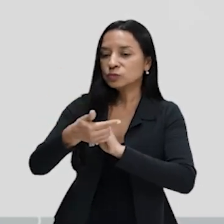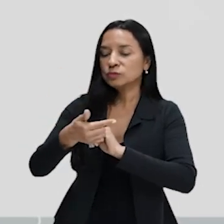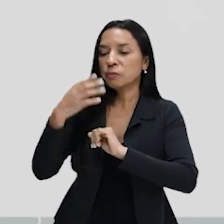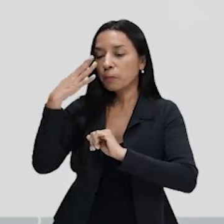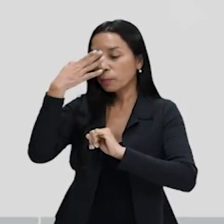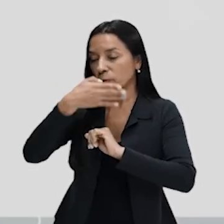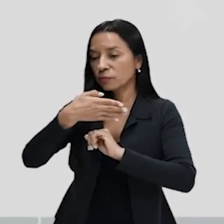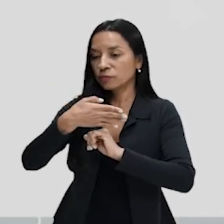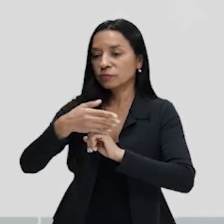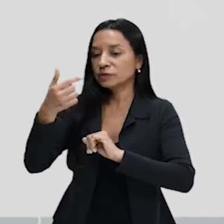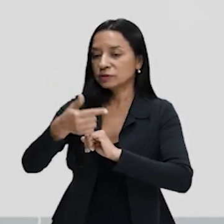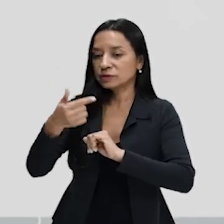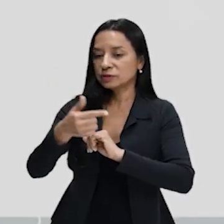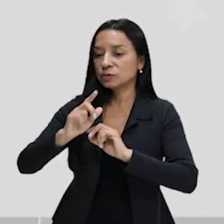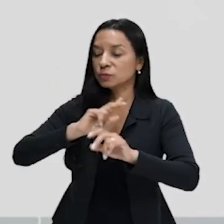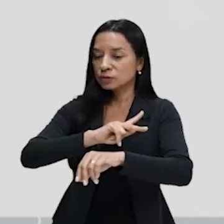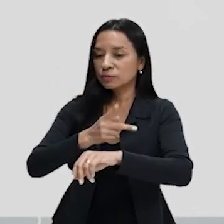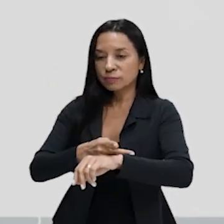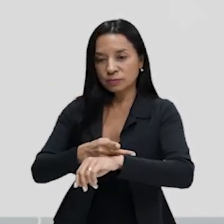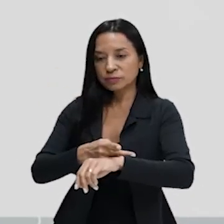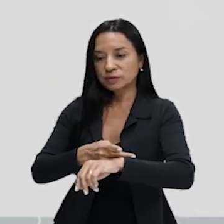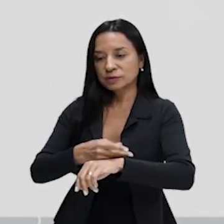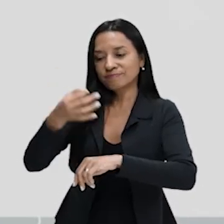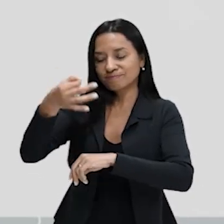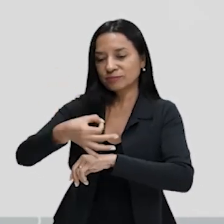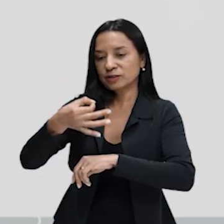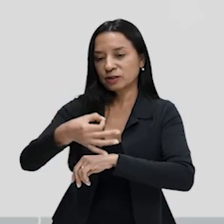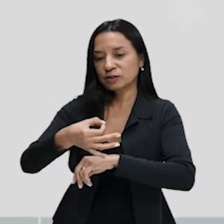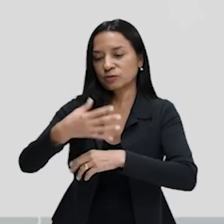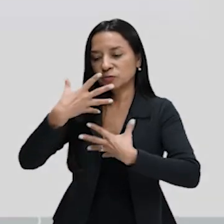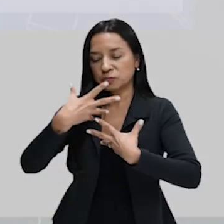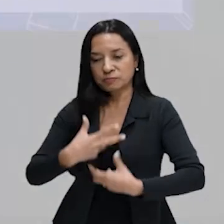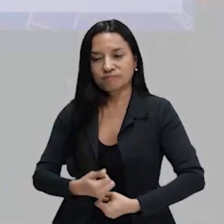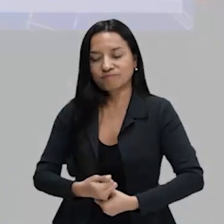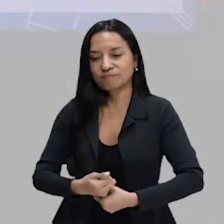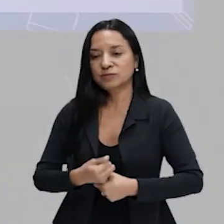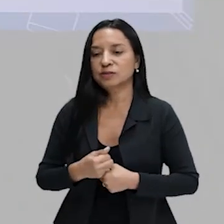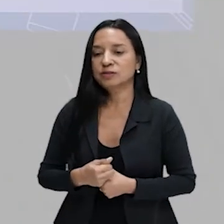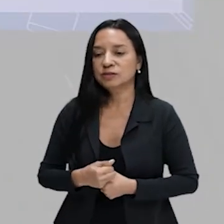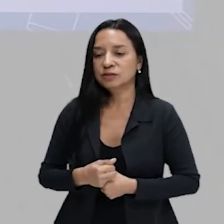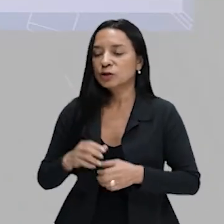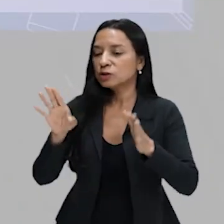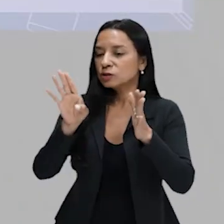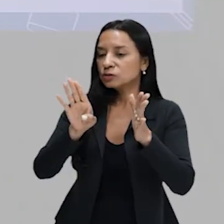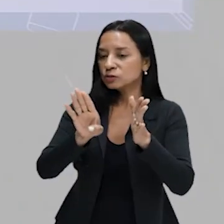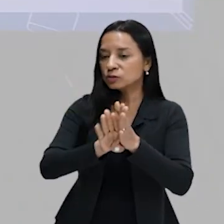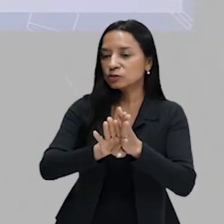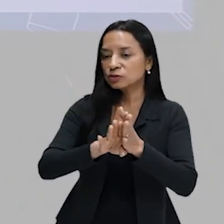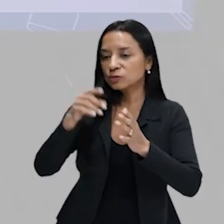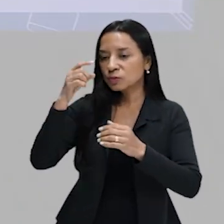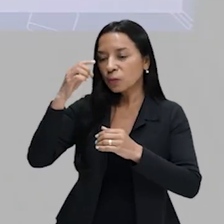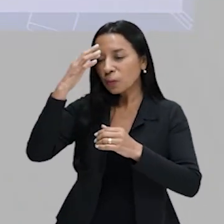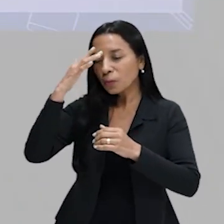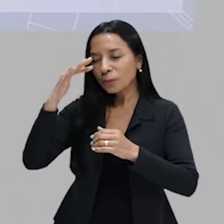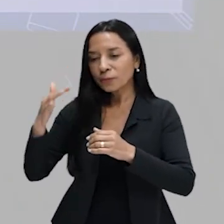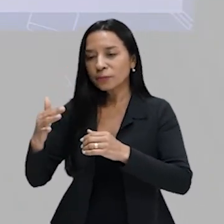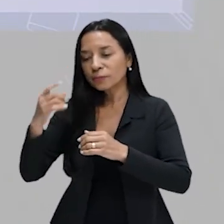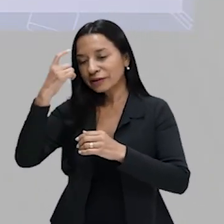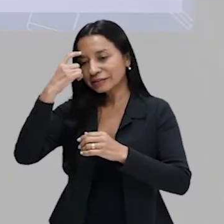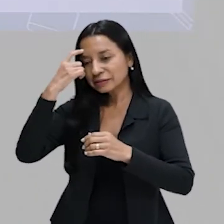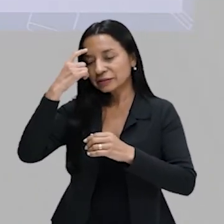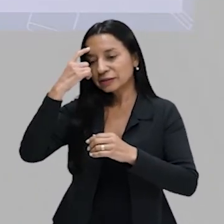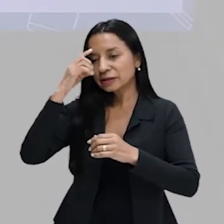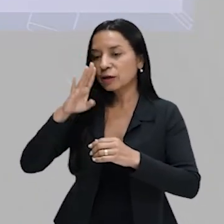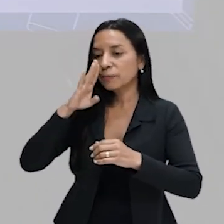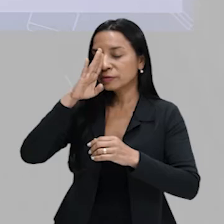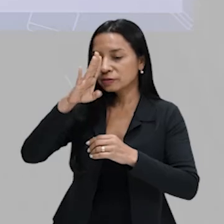então essa segunda hipótese foi aceita. Foi assim que se chegou à ideia principal de que nós devemos lavar as mãos,